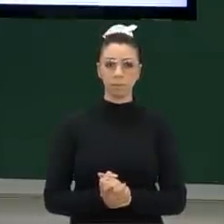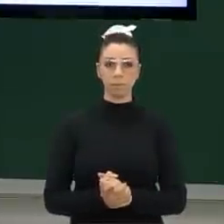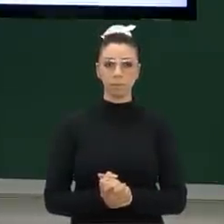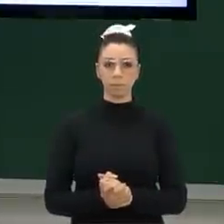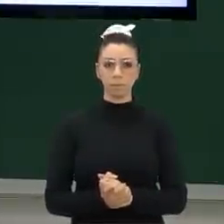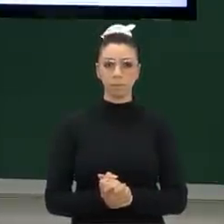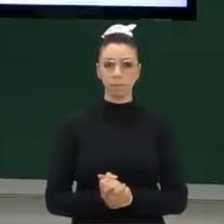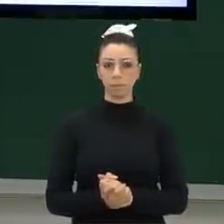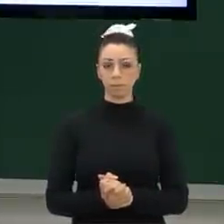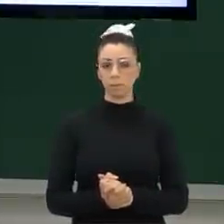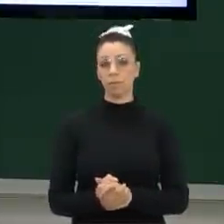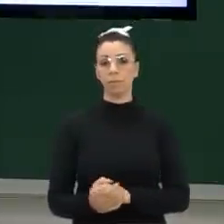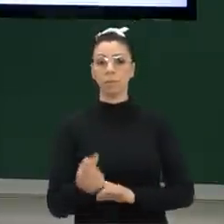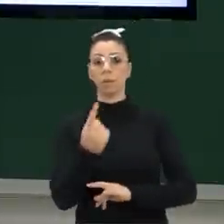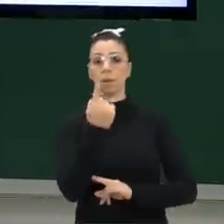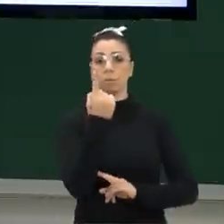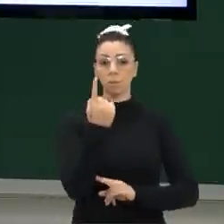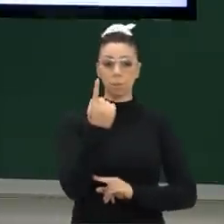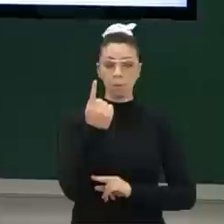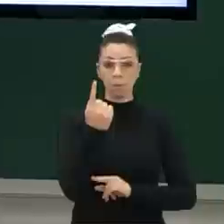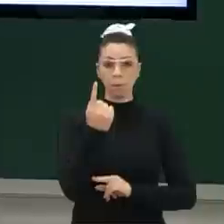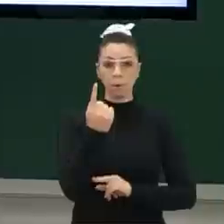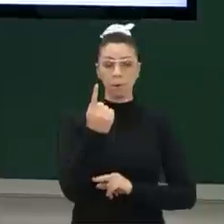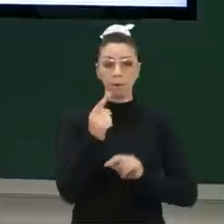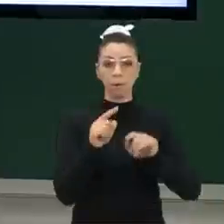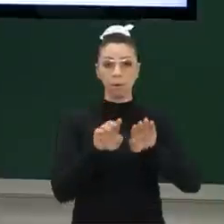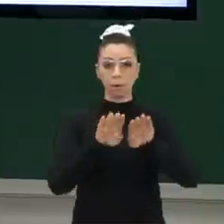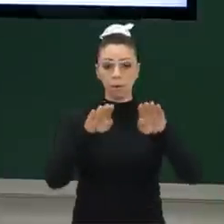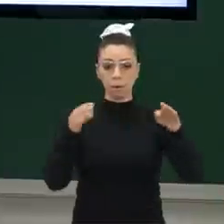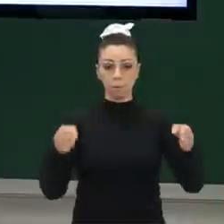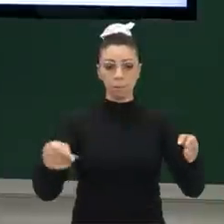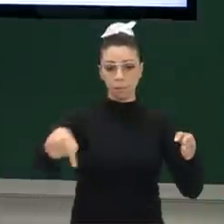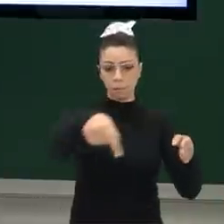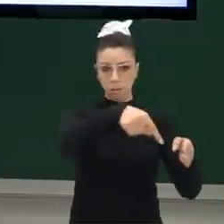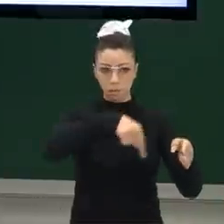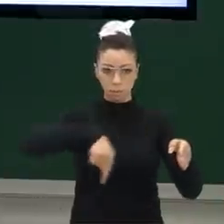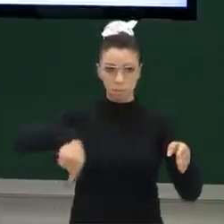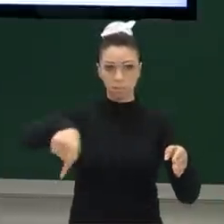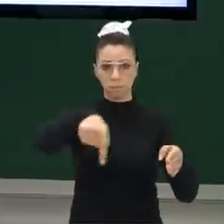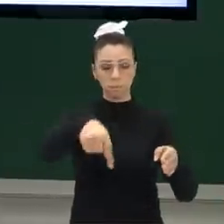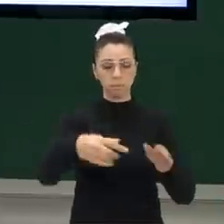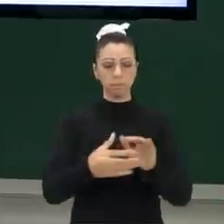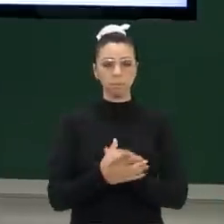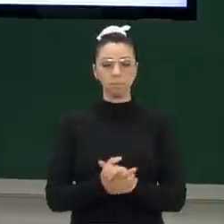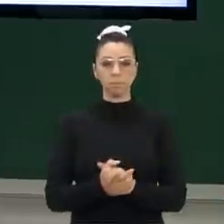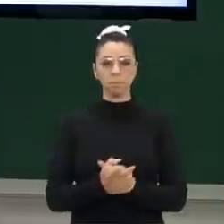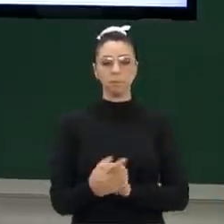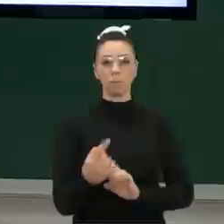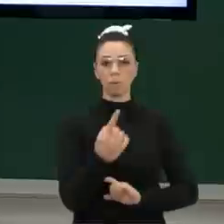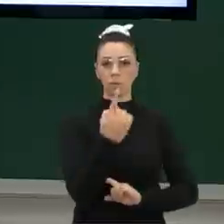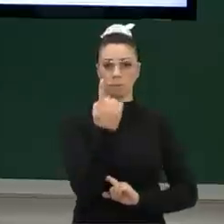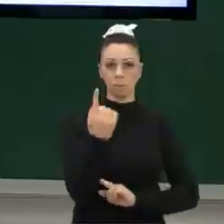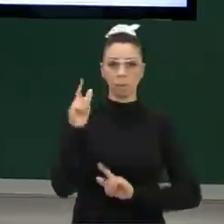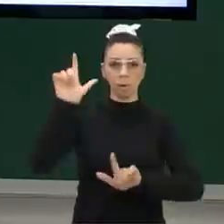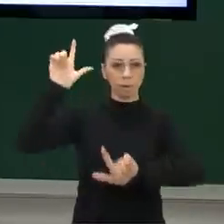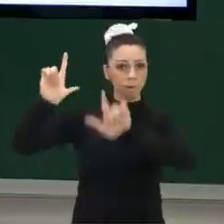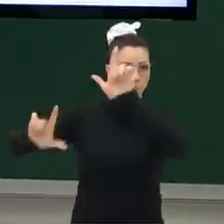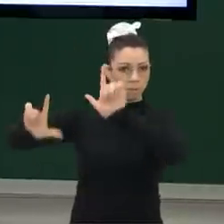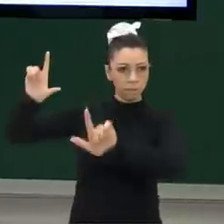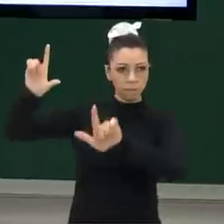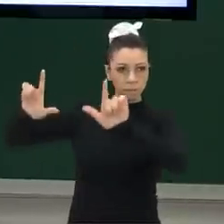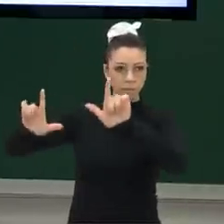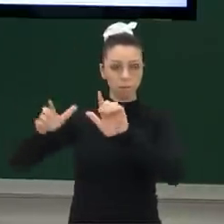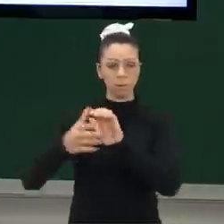1 round table, uma mesa redonda, a TV, uma televisão e